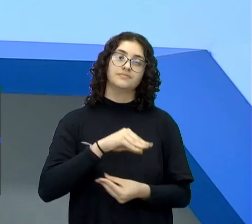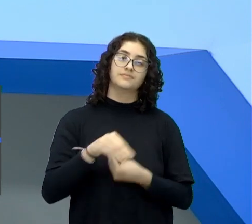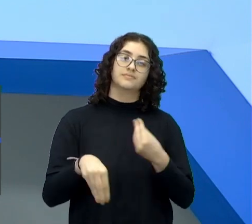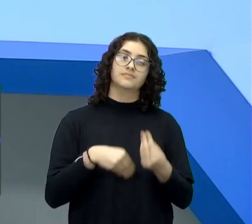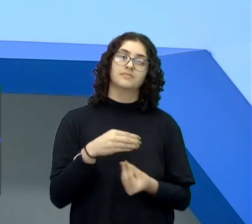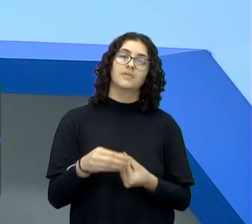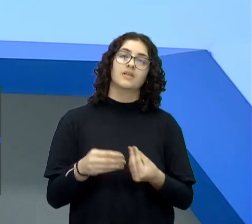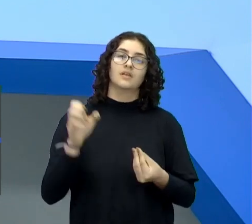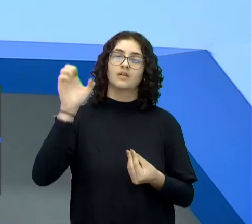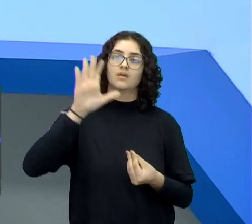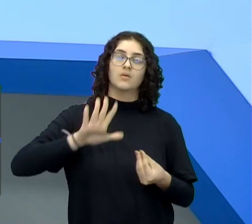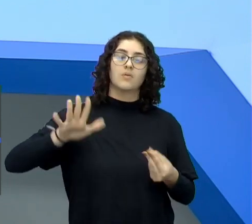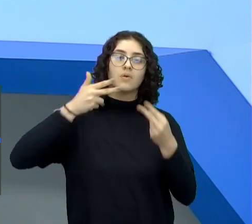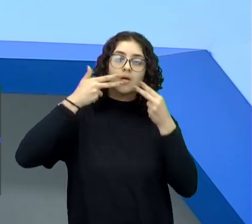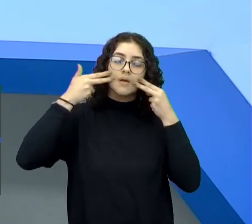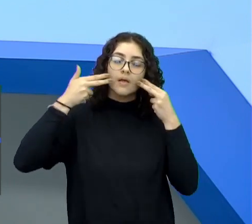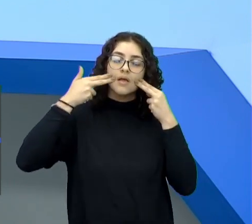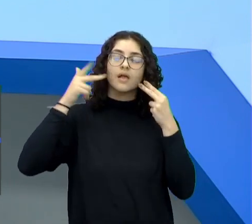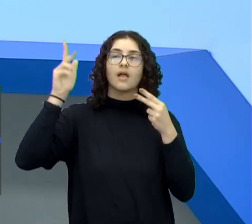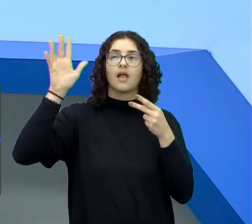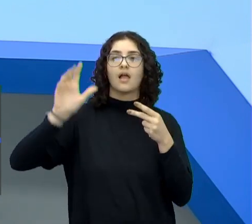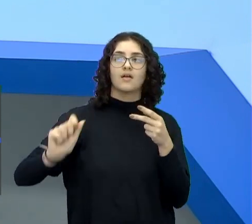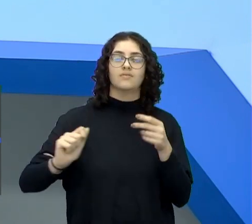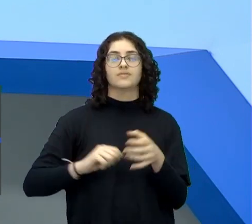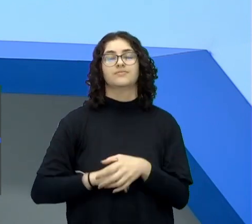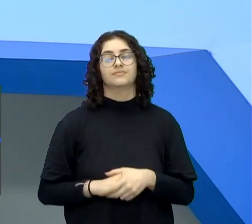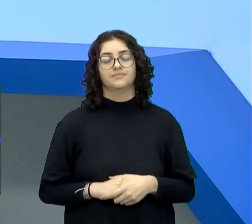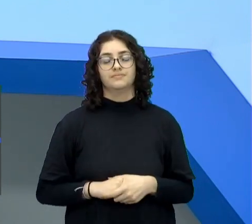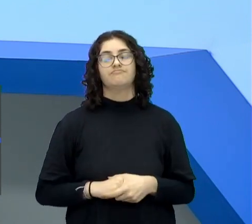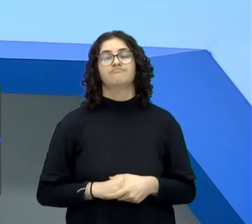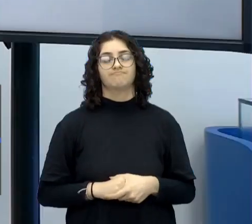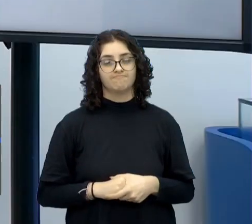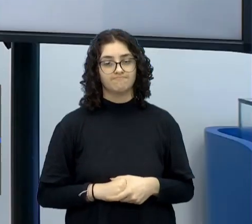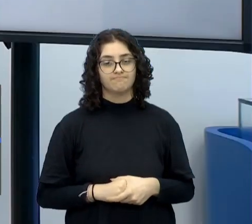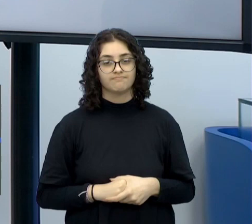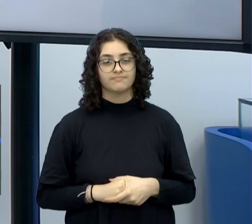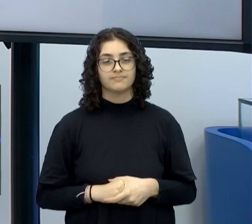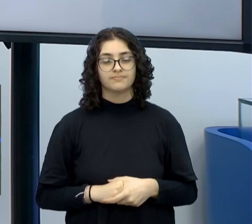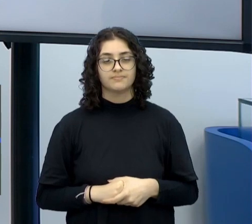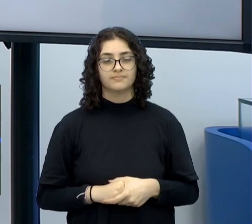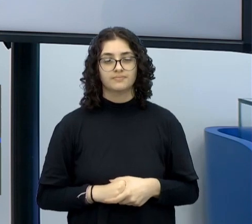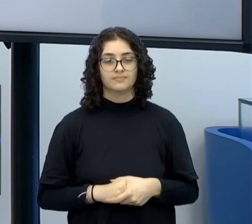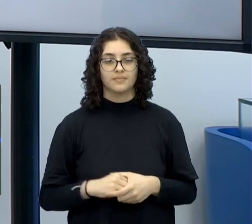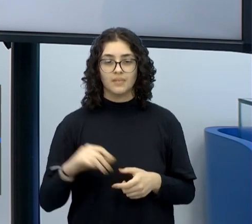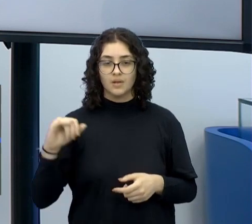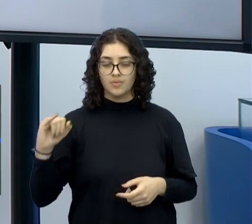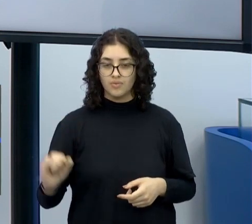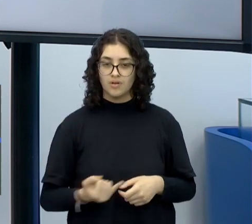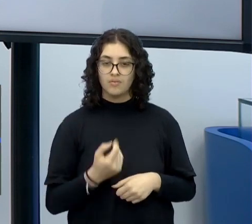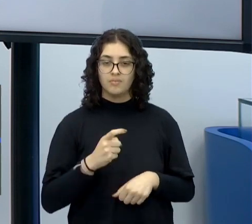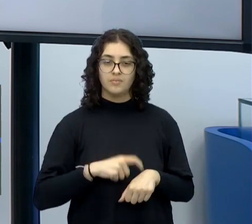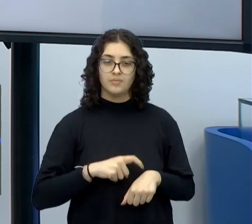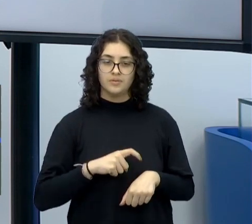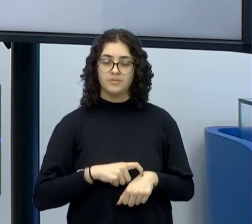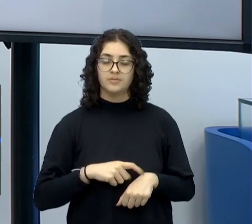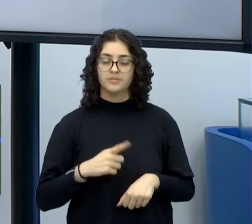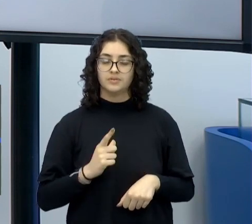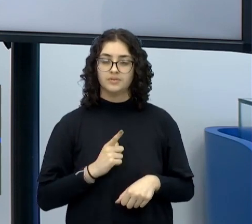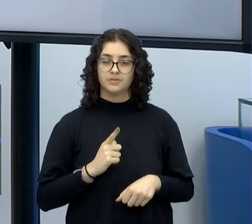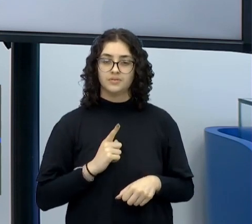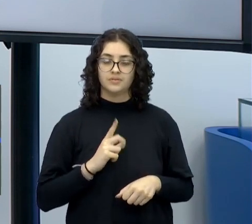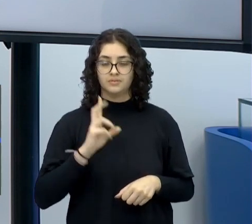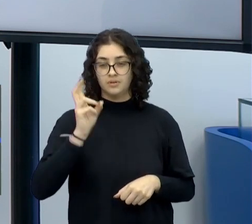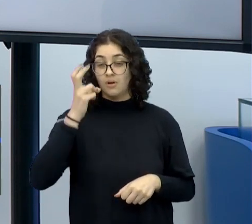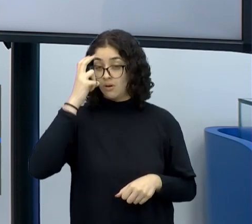né, de europeu, indígena e africano. Exato, então assim, aproveite esse momento, se tem alguma cultura que